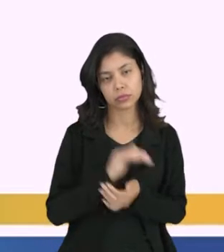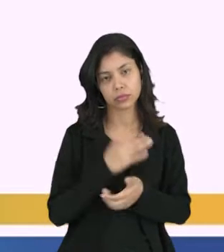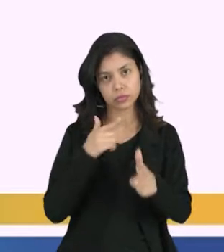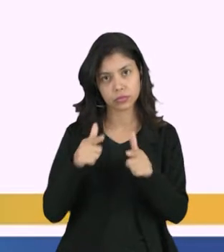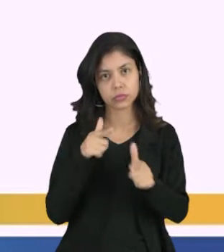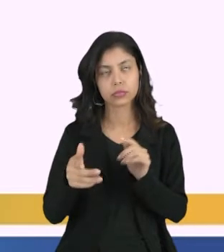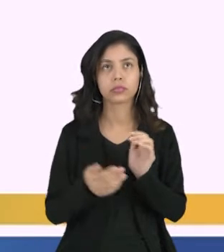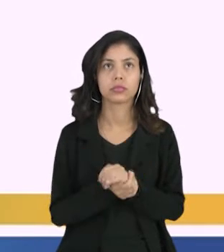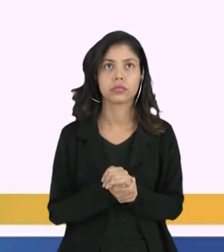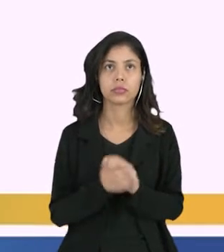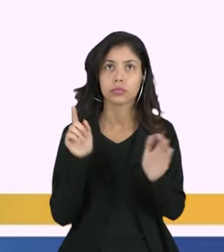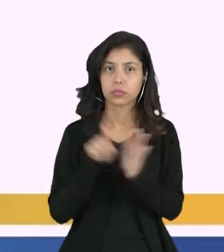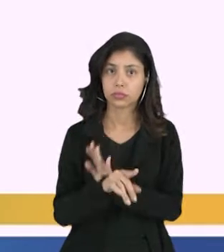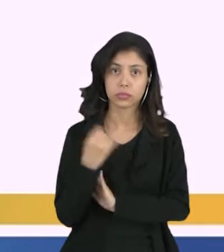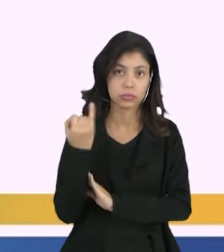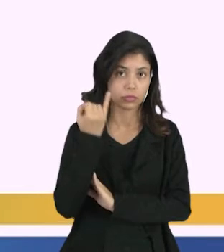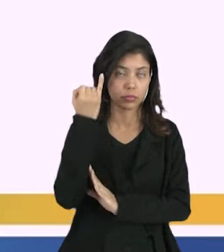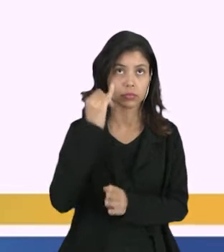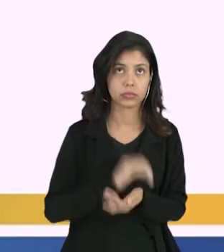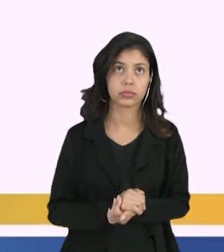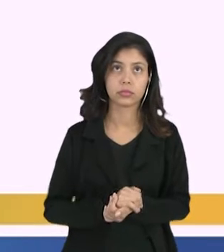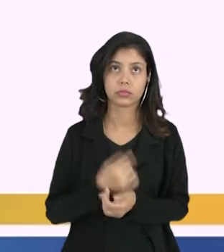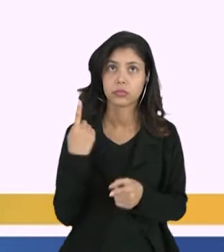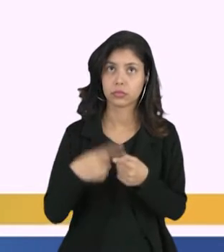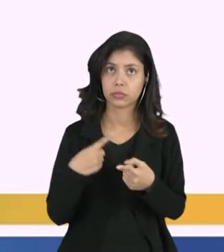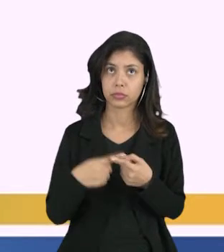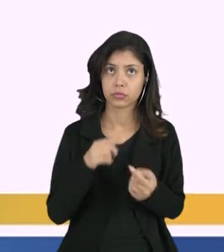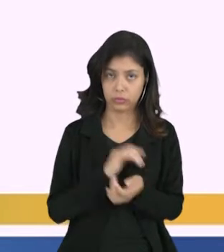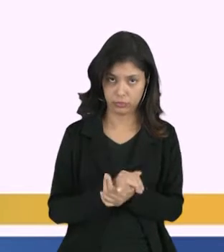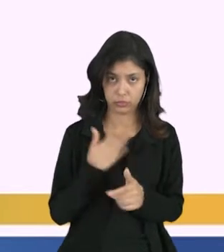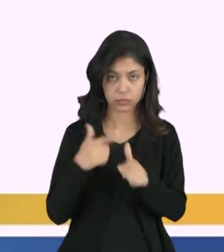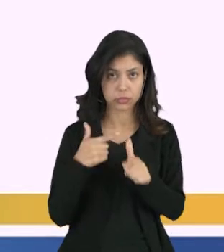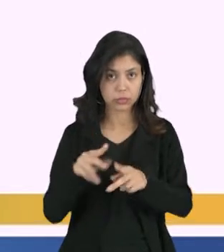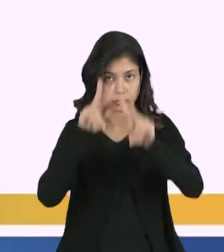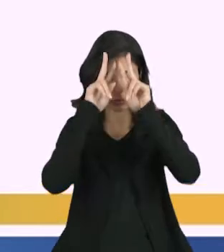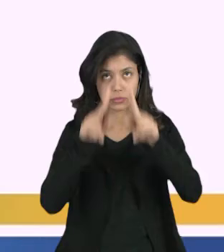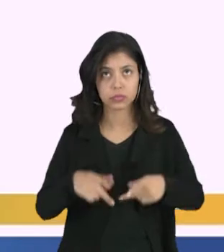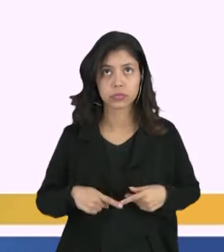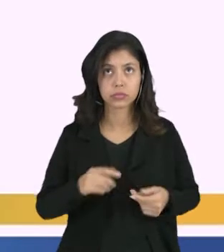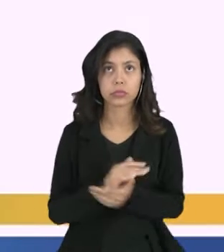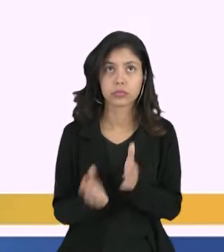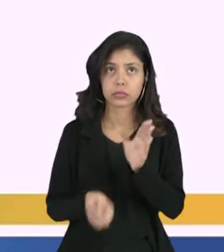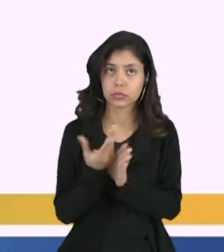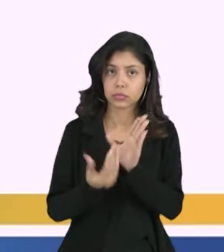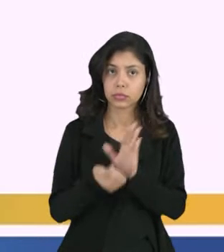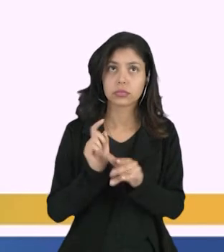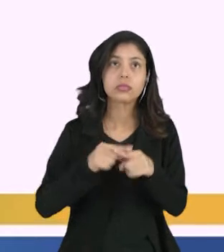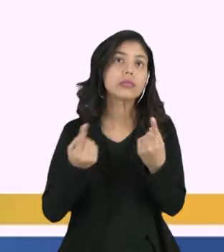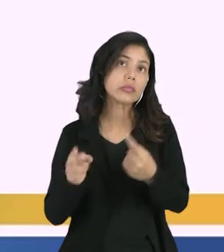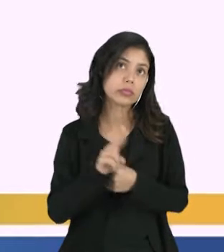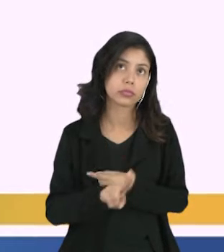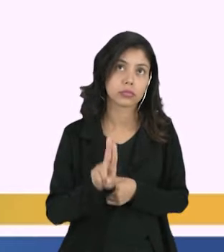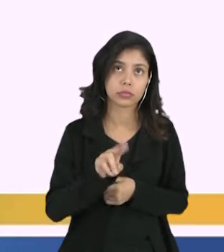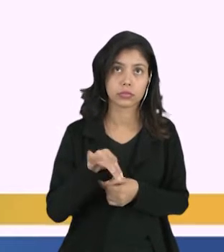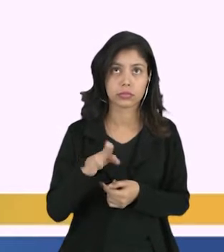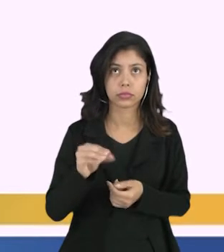trabalho, a questão muito importante, porque sem o trabalho humano nada se produz, mas sem os